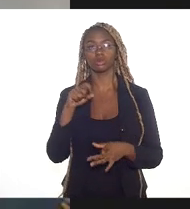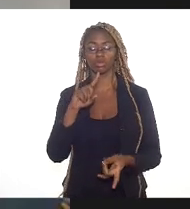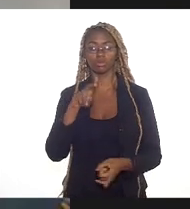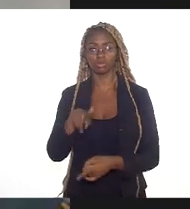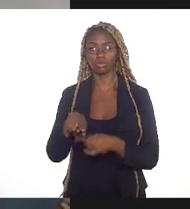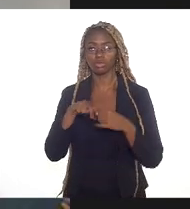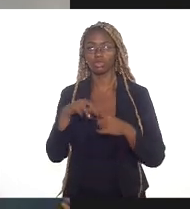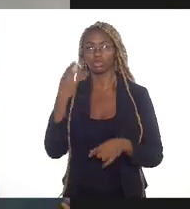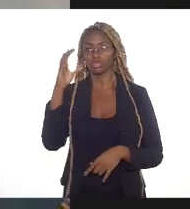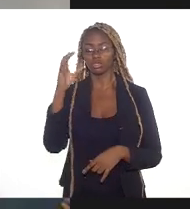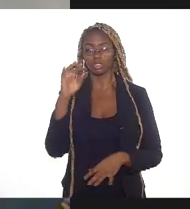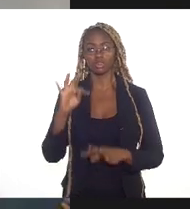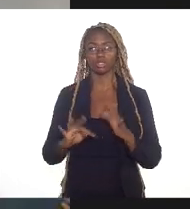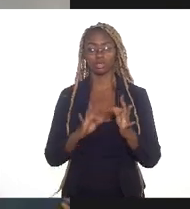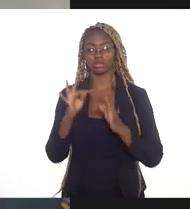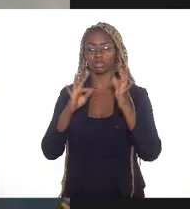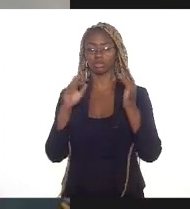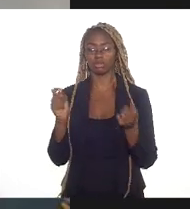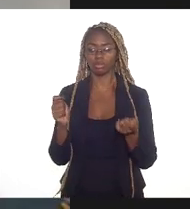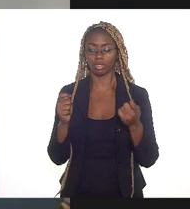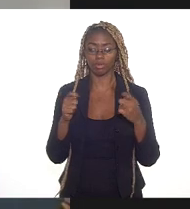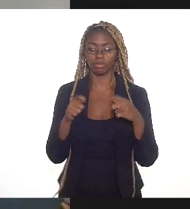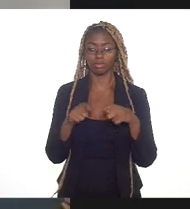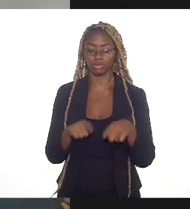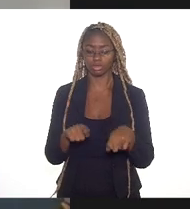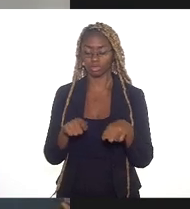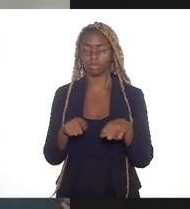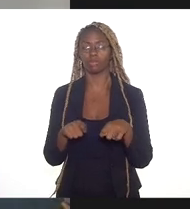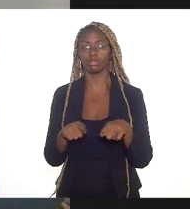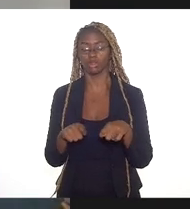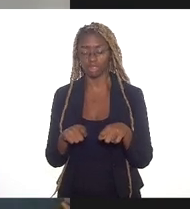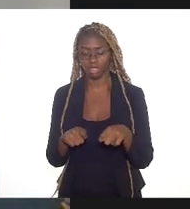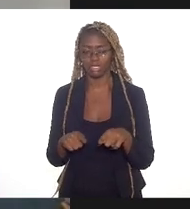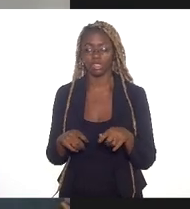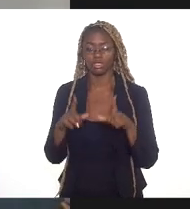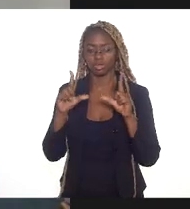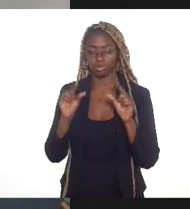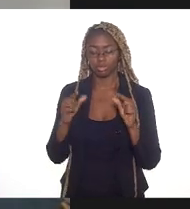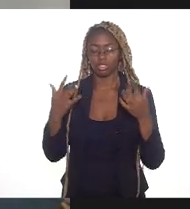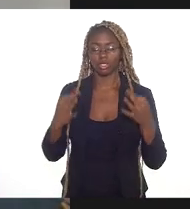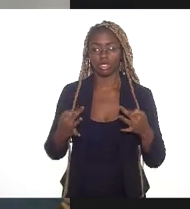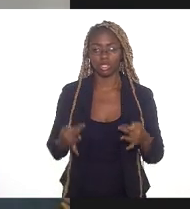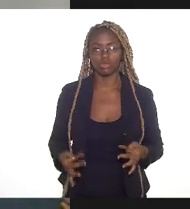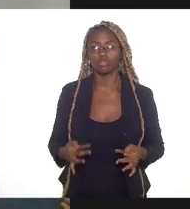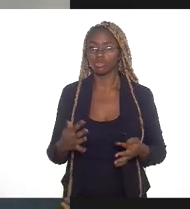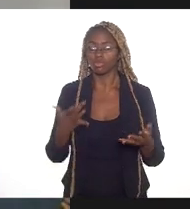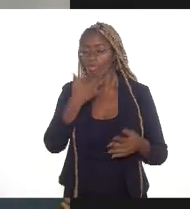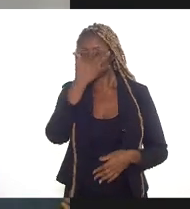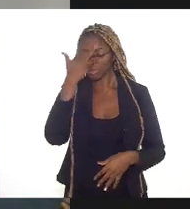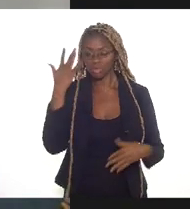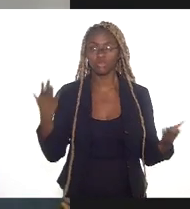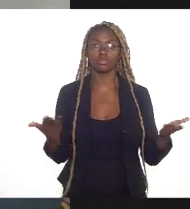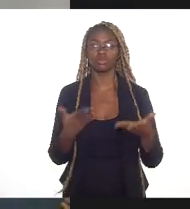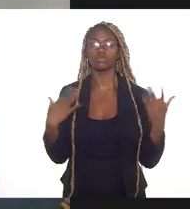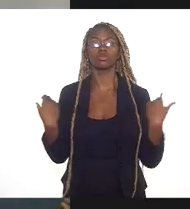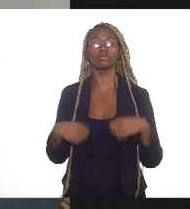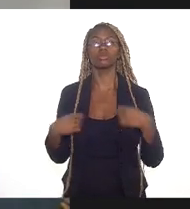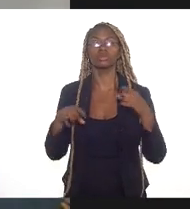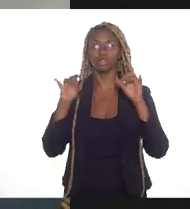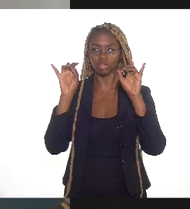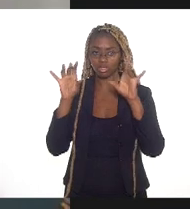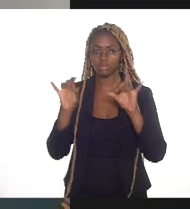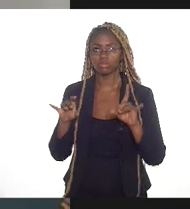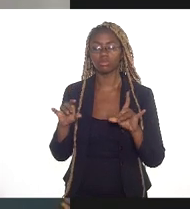ciência, pela tecnologia, pela possibilidade de aplacar a dor de pessoas que hoje dependem, em especial,